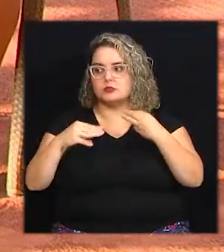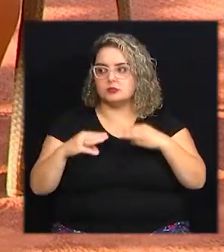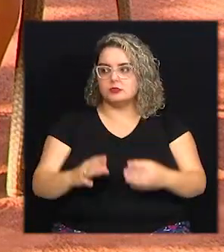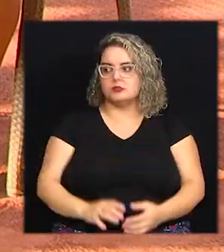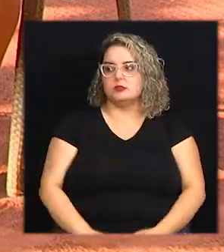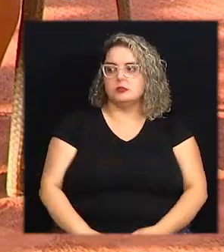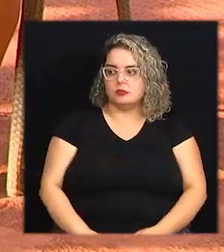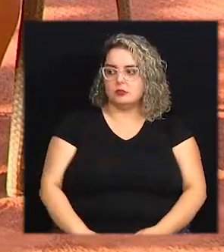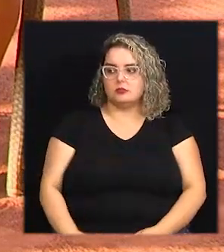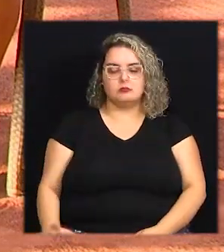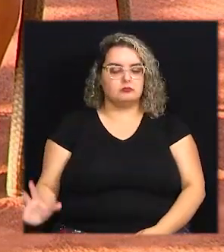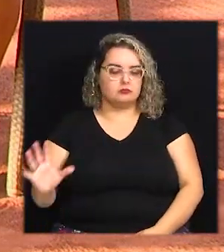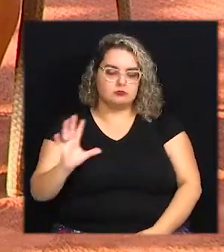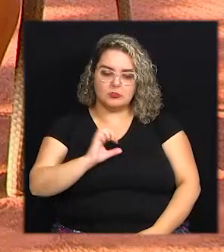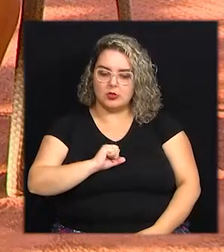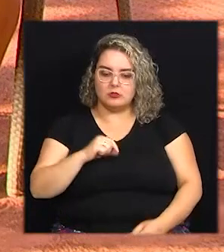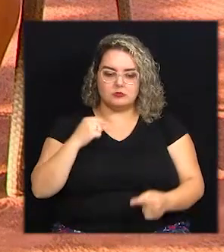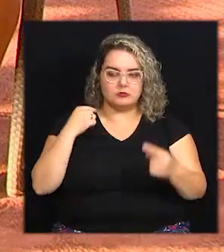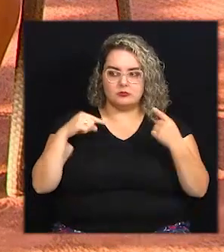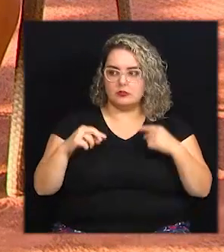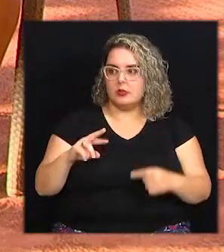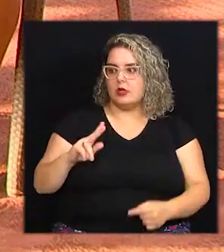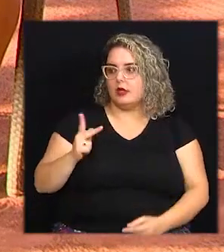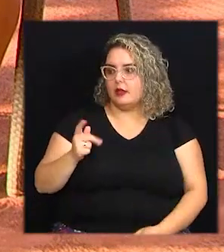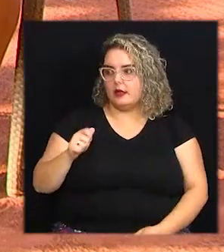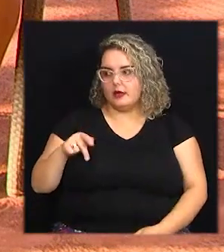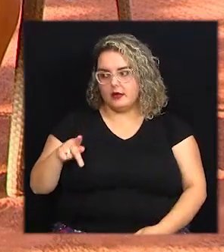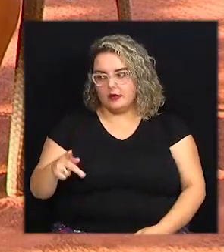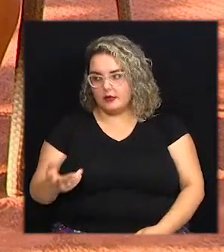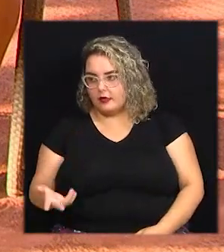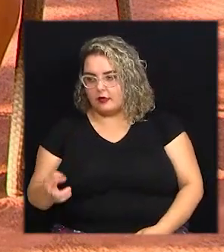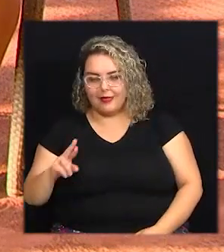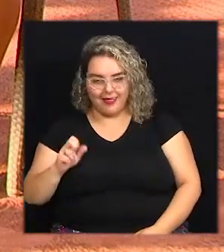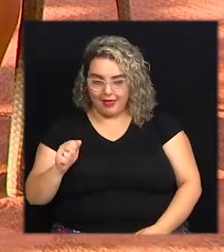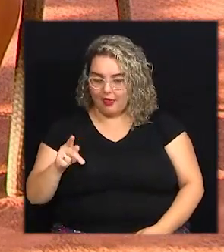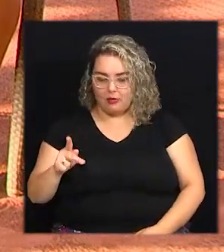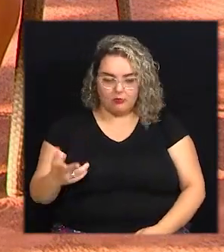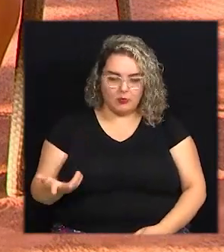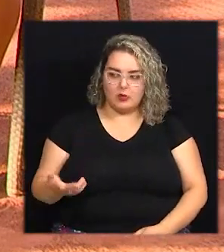escutar? Cara, eu gosto de escutar rap,